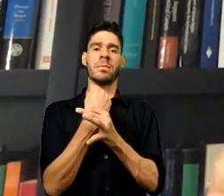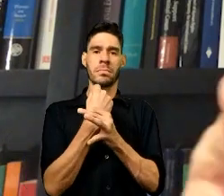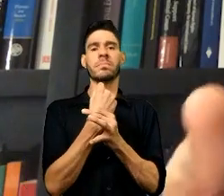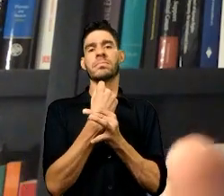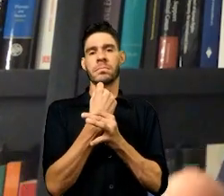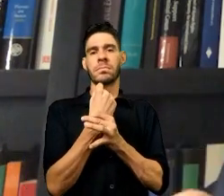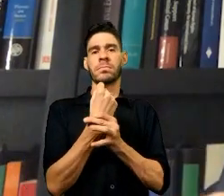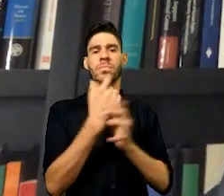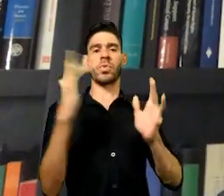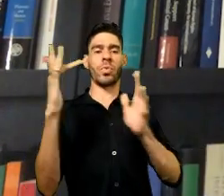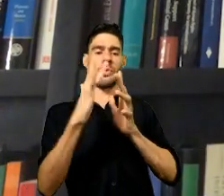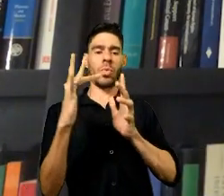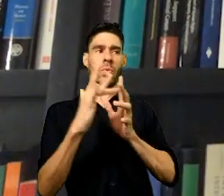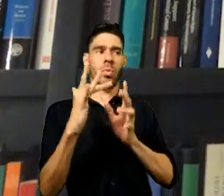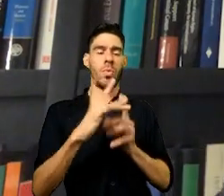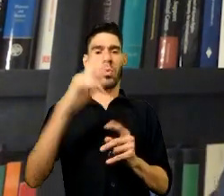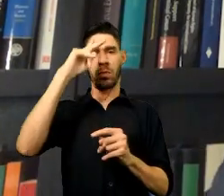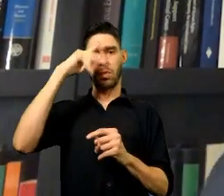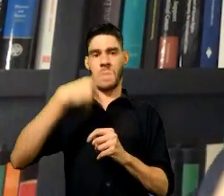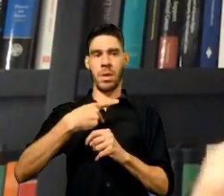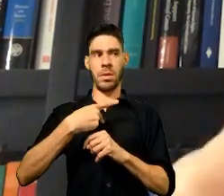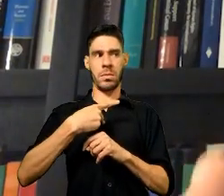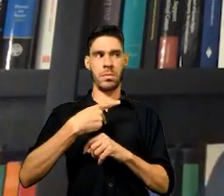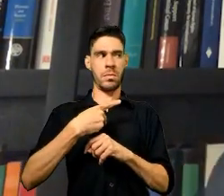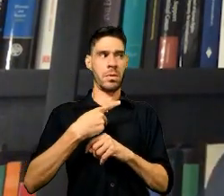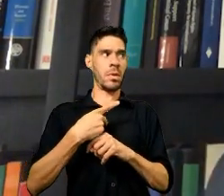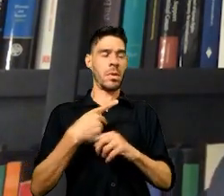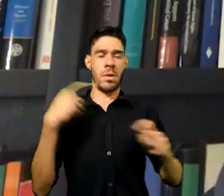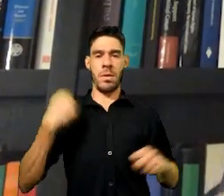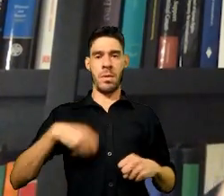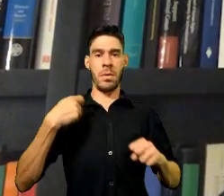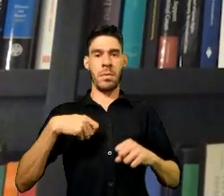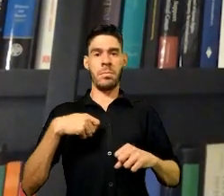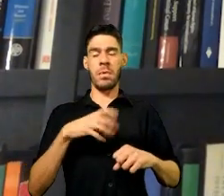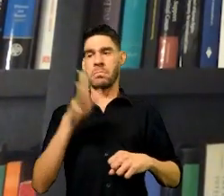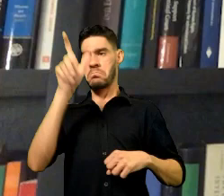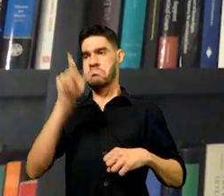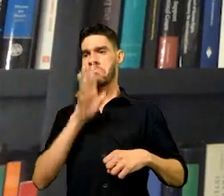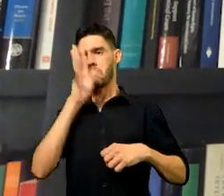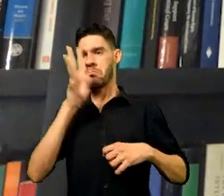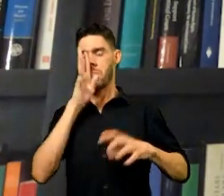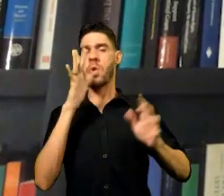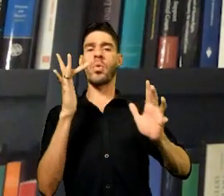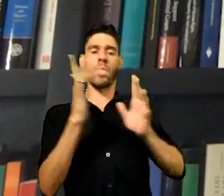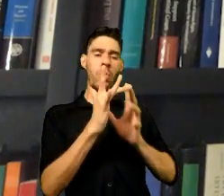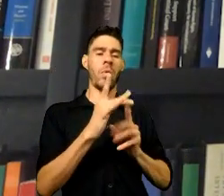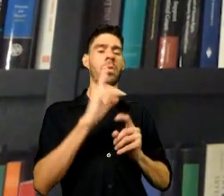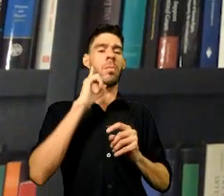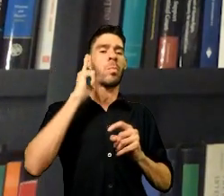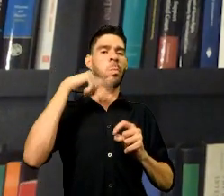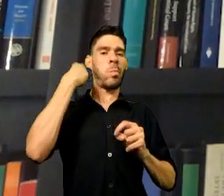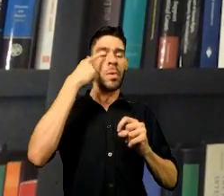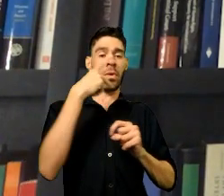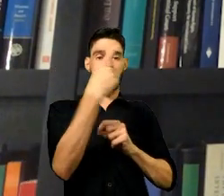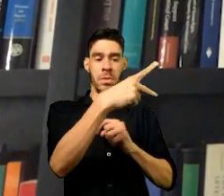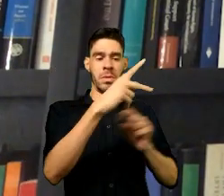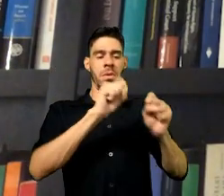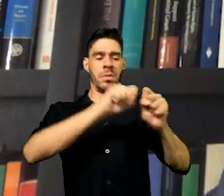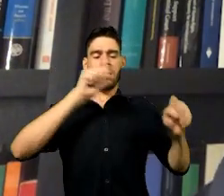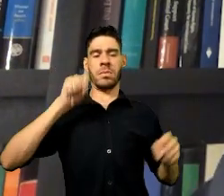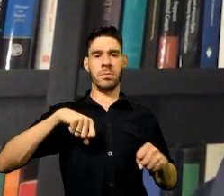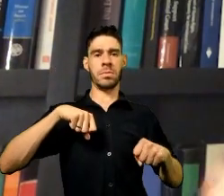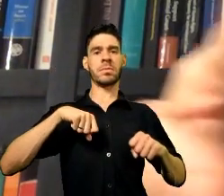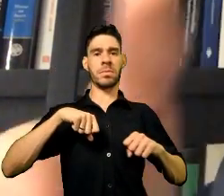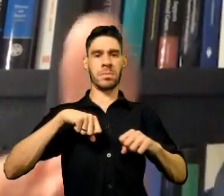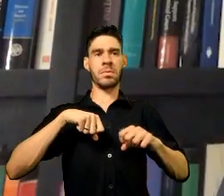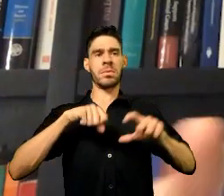deve assegurar este contato reservado entre o acusado e o seu